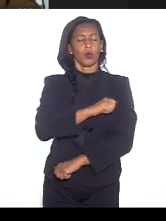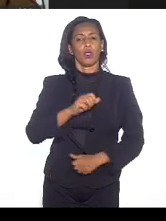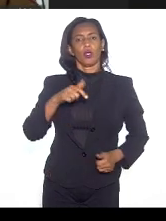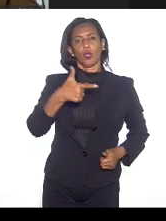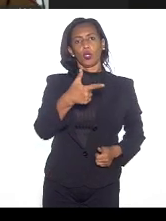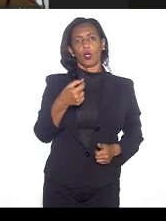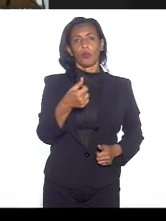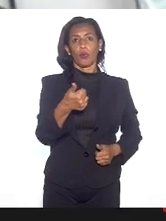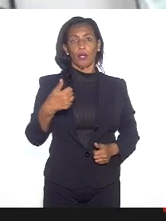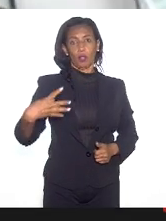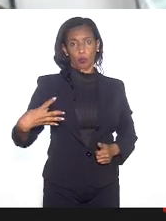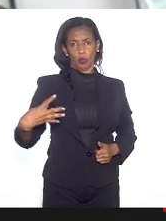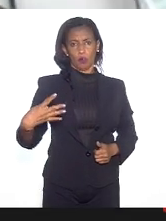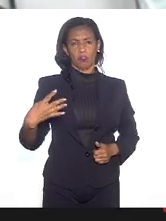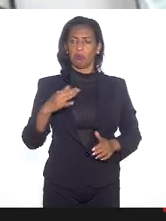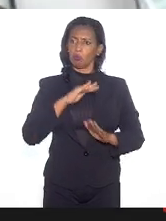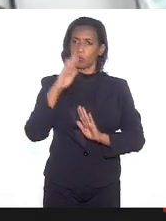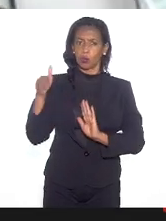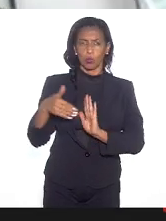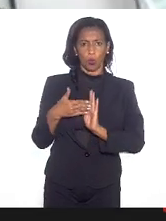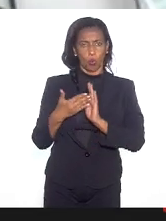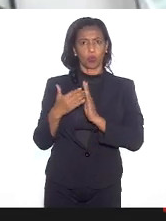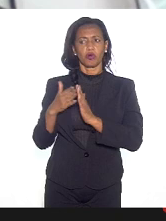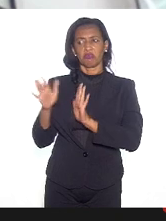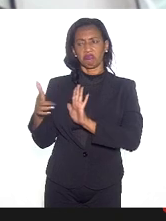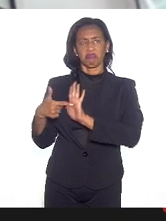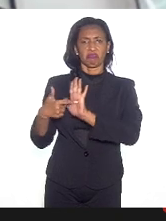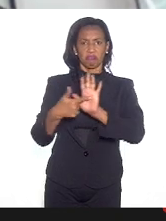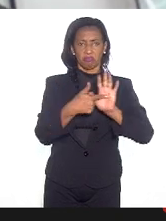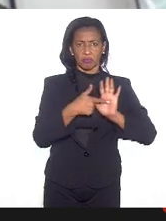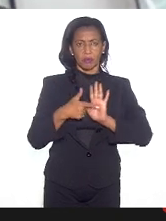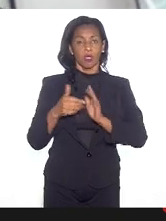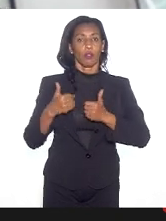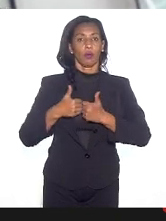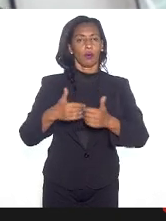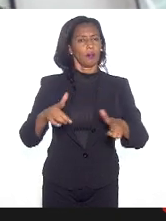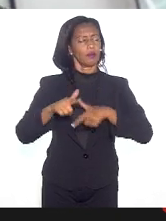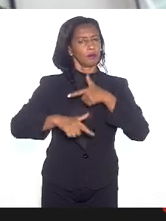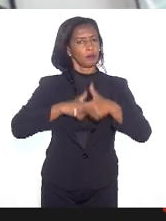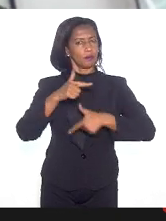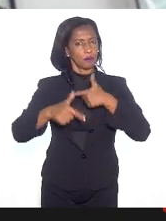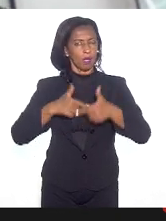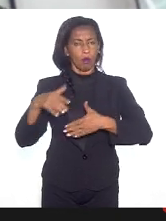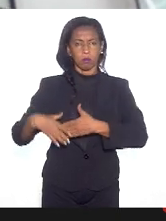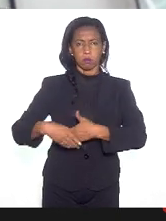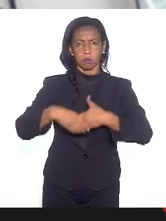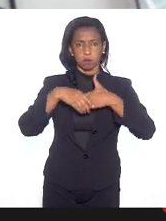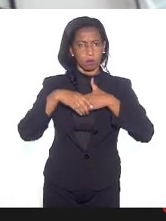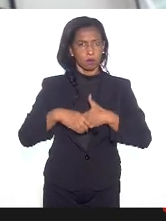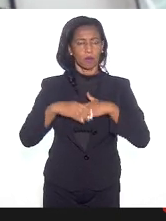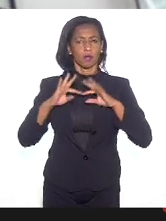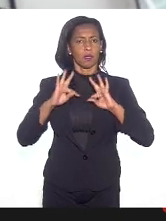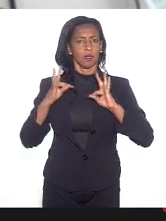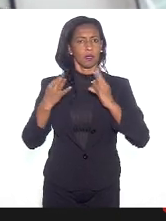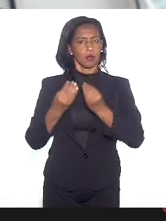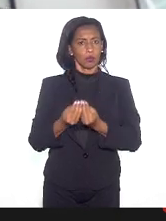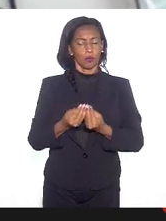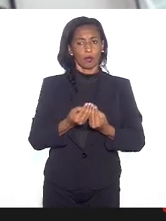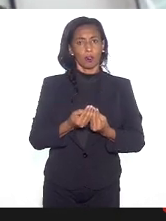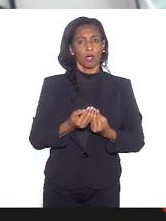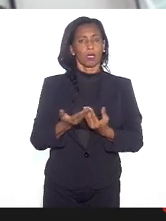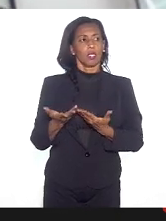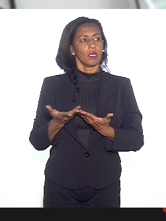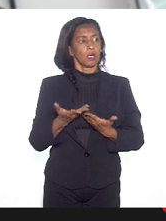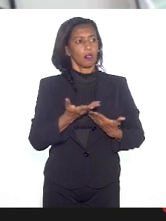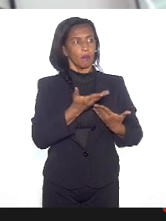2014. Apresentado todos os presentes, eu dou início aos trabalhos, cumprimentando a todos e passando a palavra